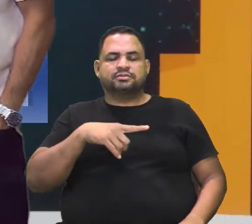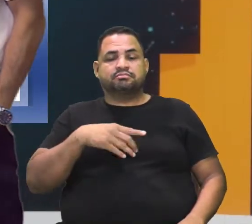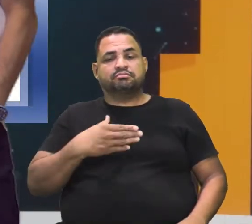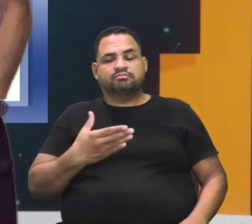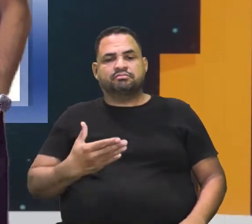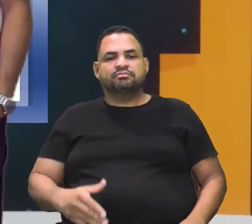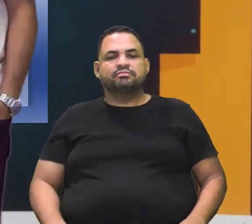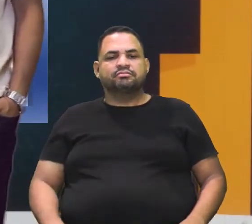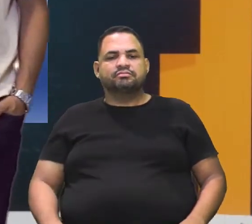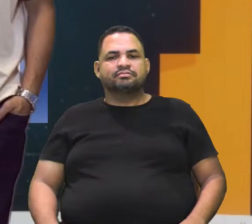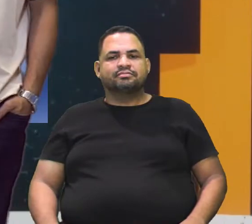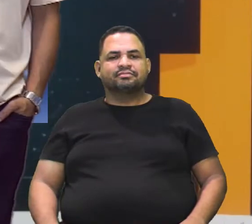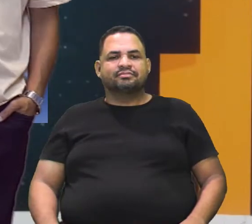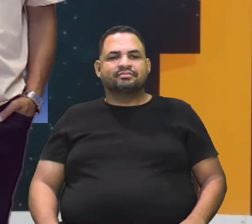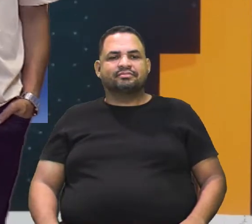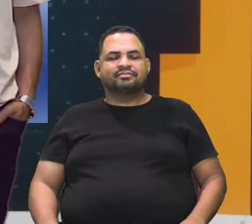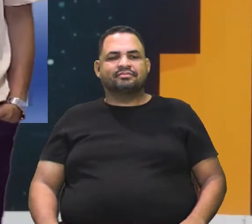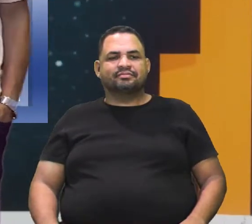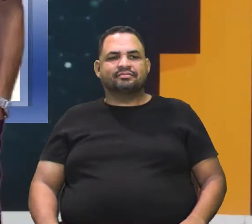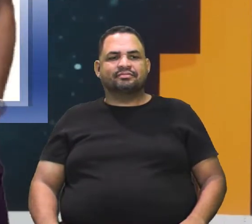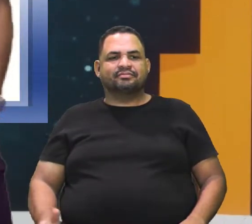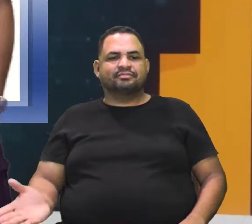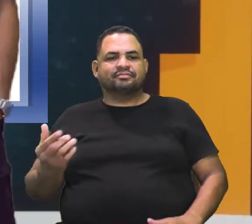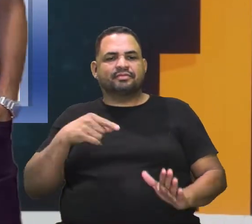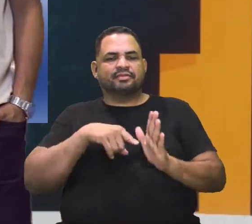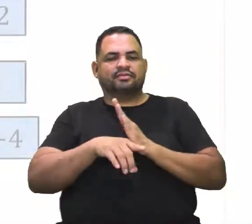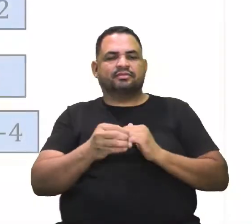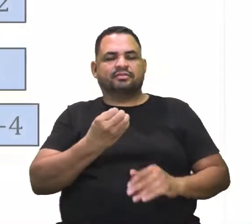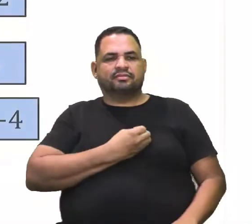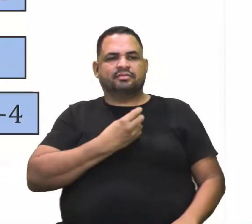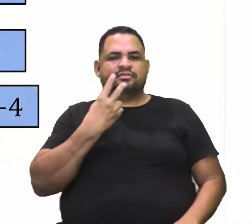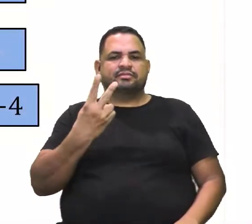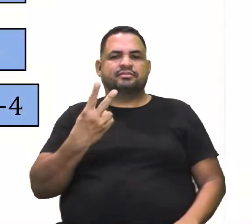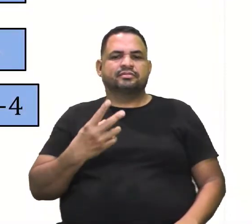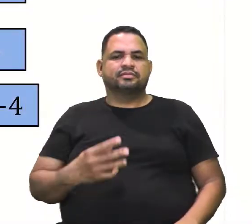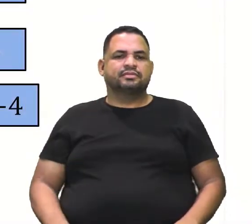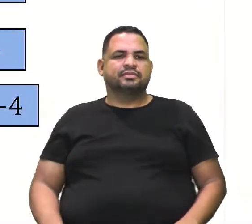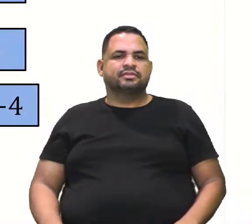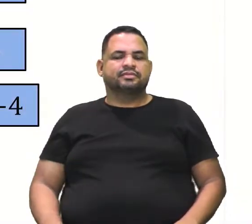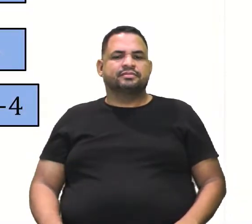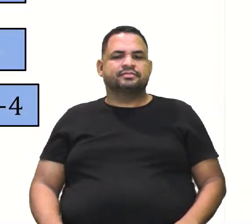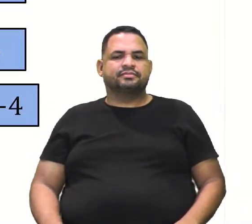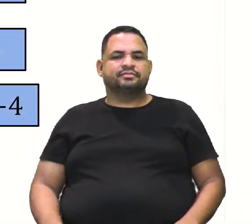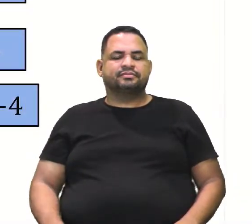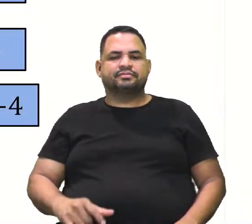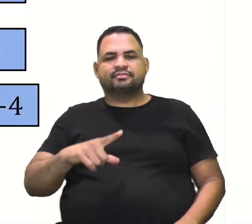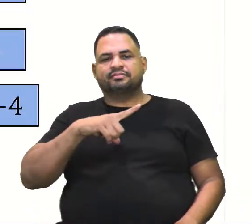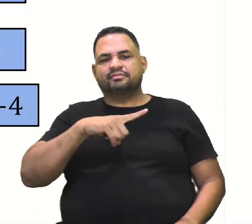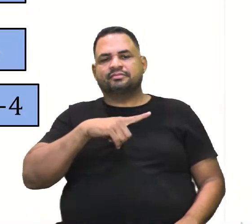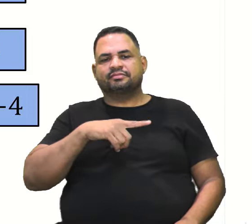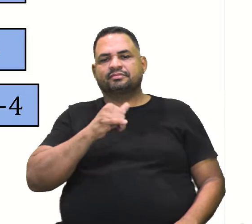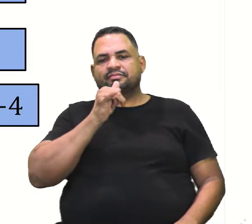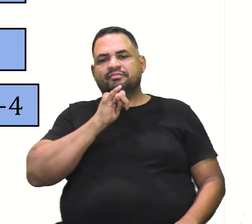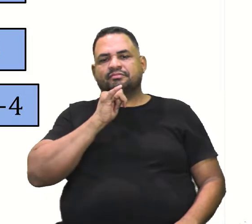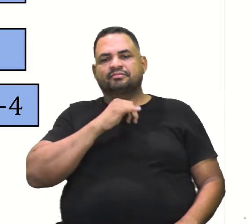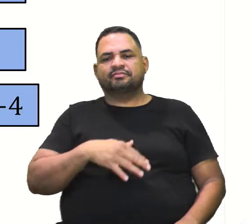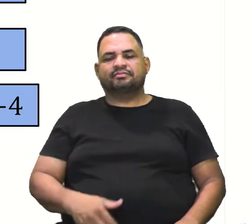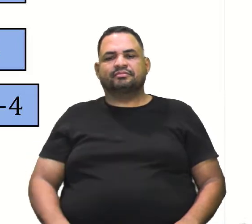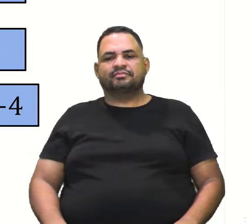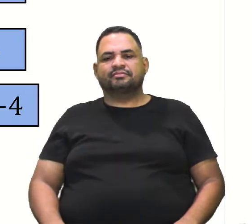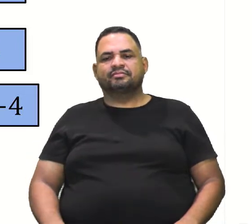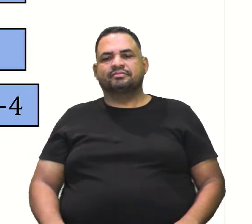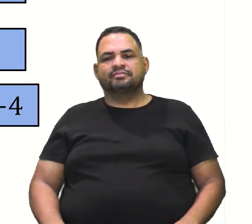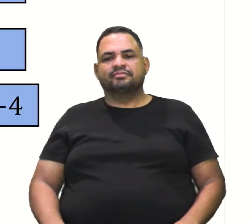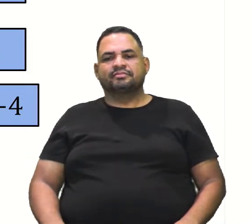saldo também. Beleza. Então vamos de pergunta número 2. Vamos ver aqui. Ah, aqui tem um exemplo, né? Olha lá. Se eu